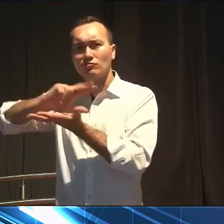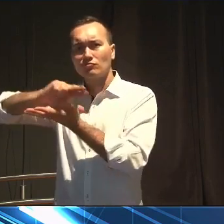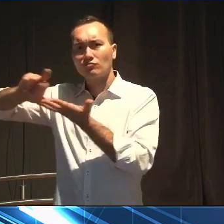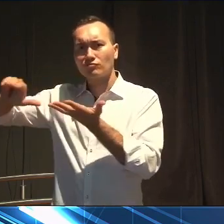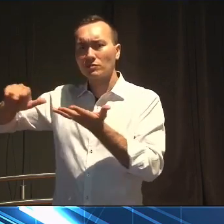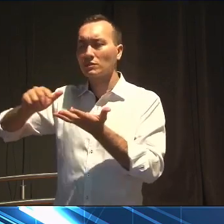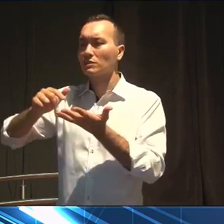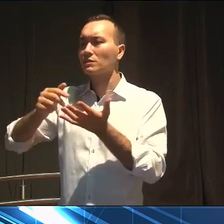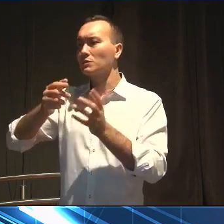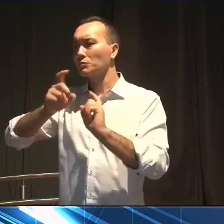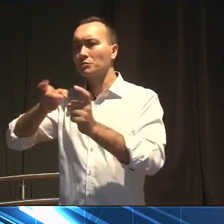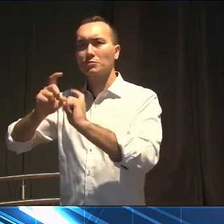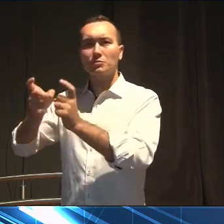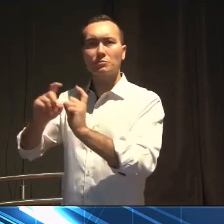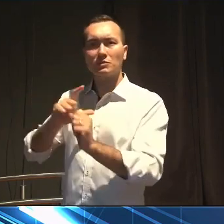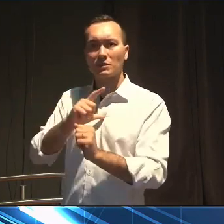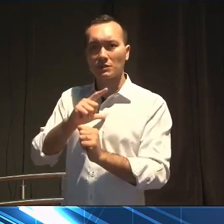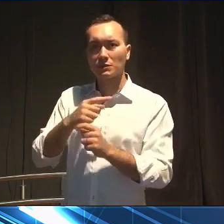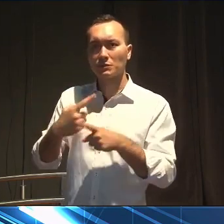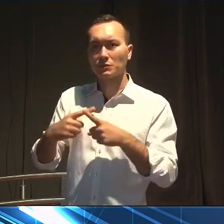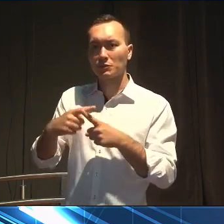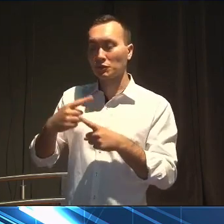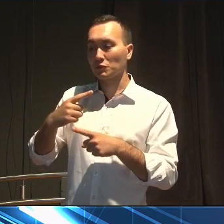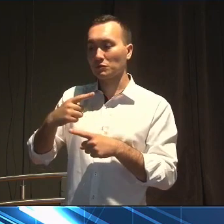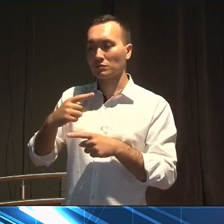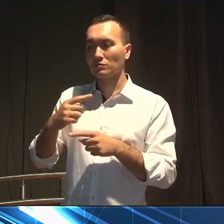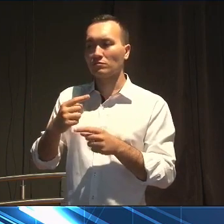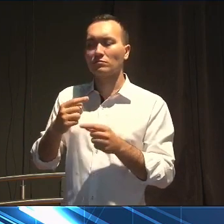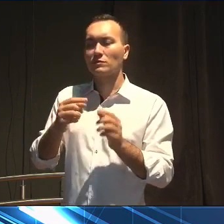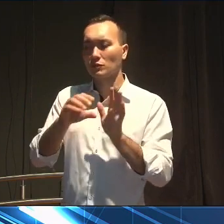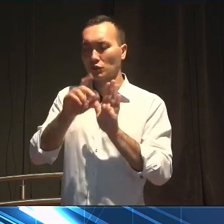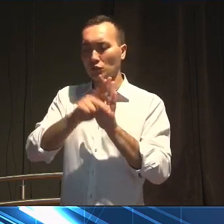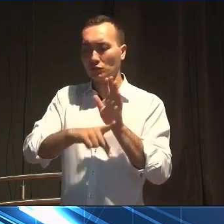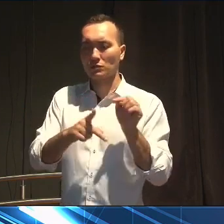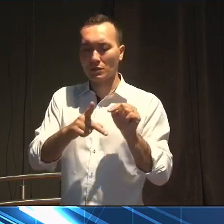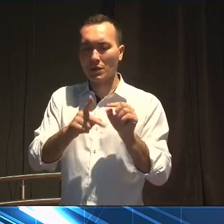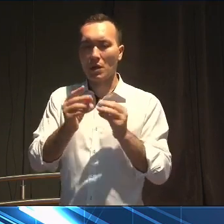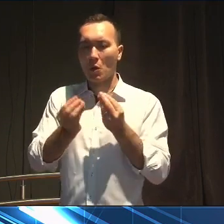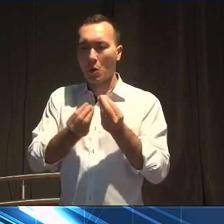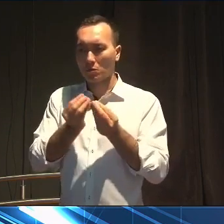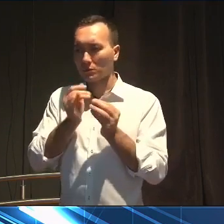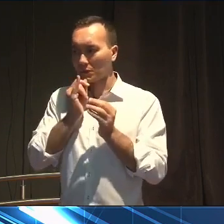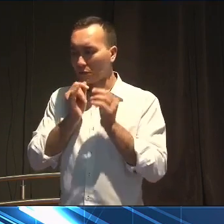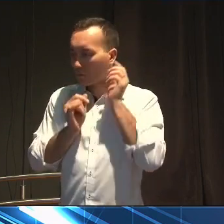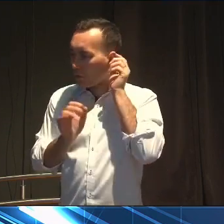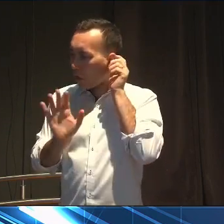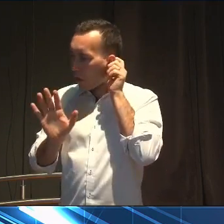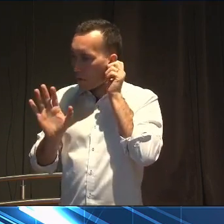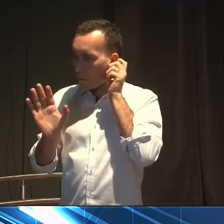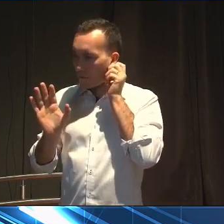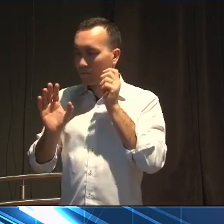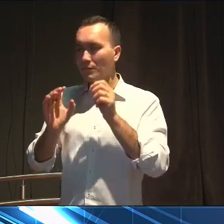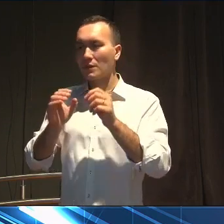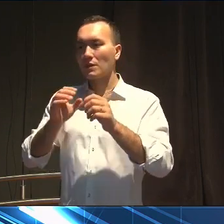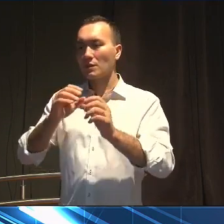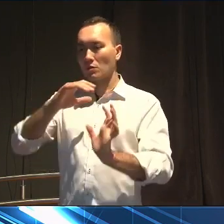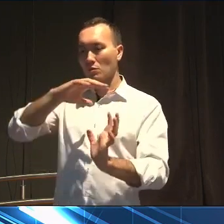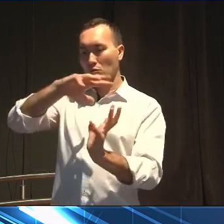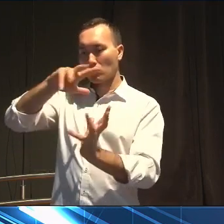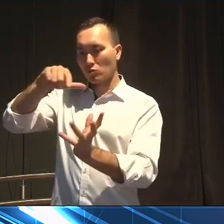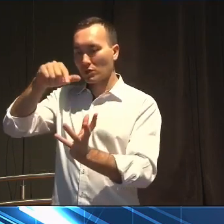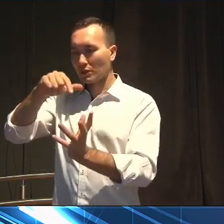ali eu consigo acelerar o tempo. Eu consigo simular como é que o mundo vai estar daqui a 50, 100 anos, dependendo